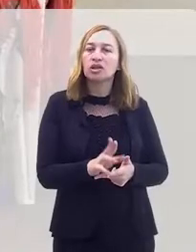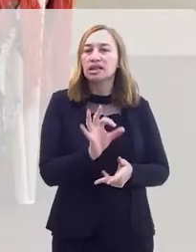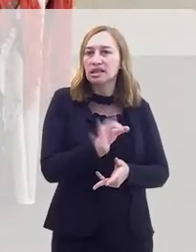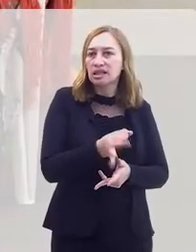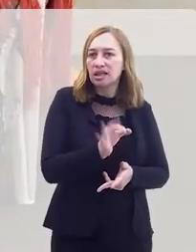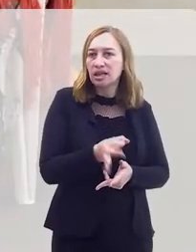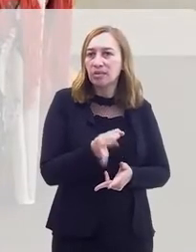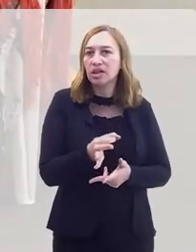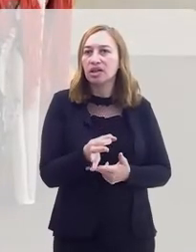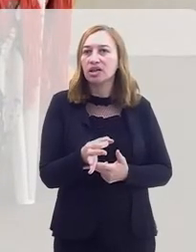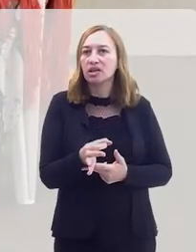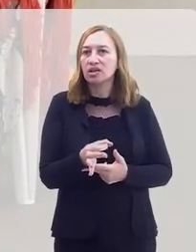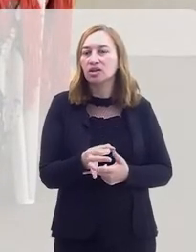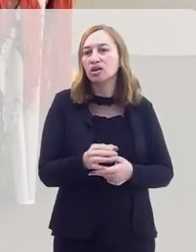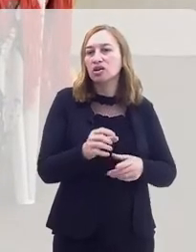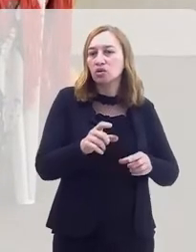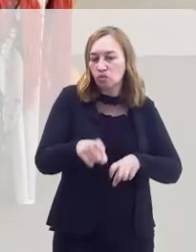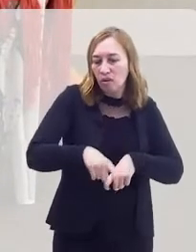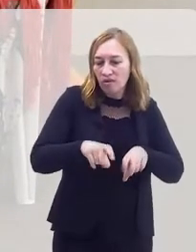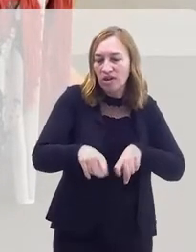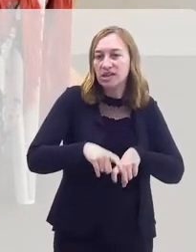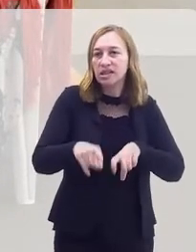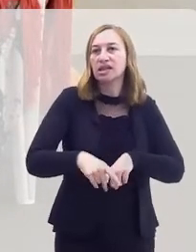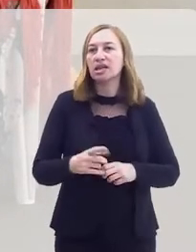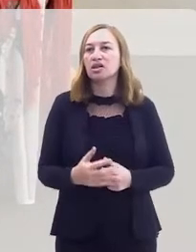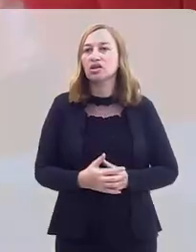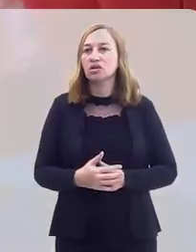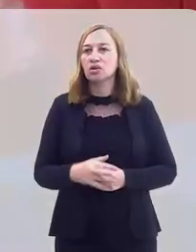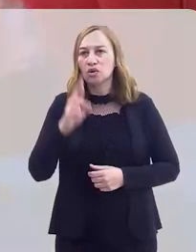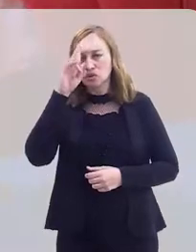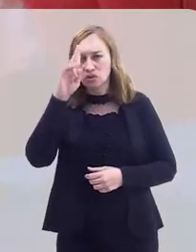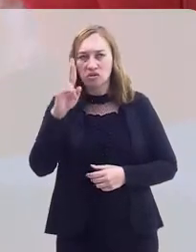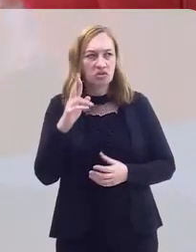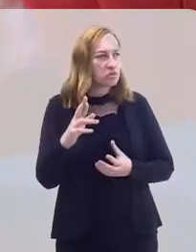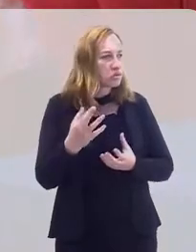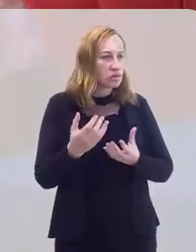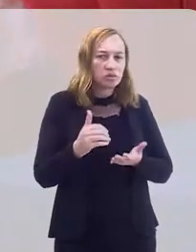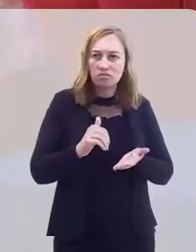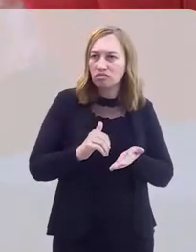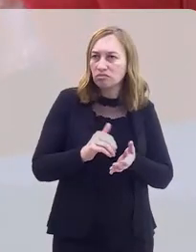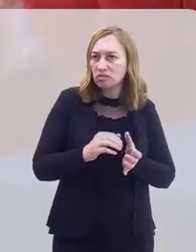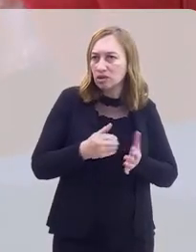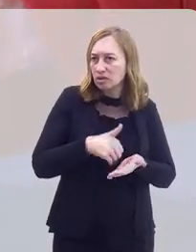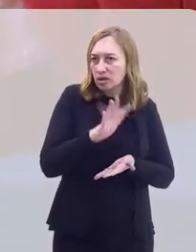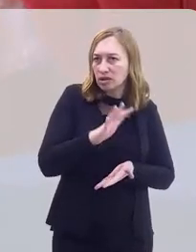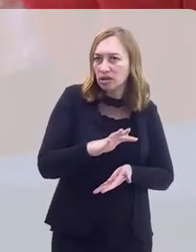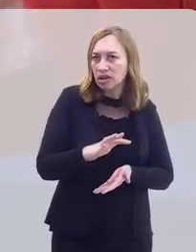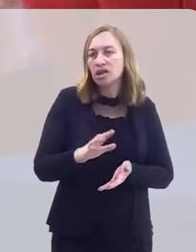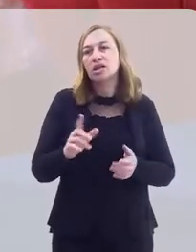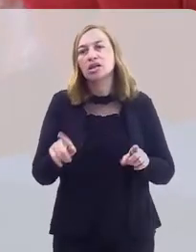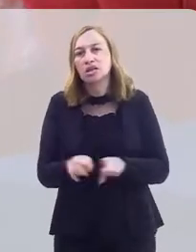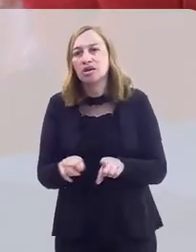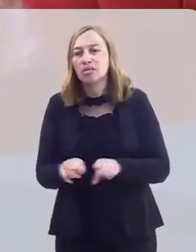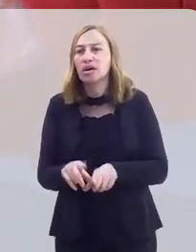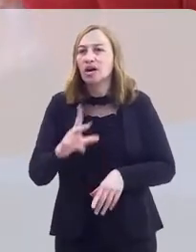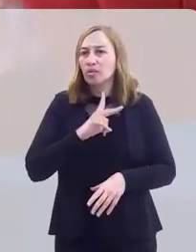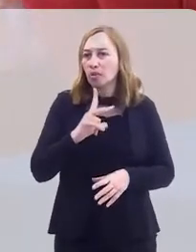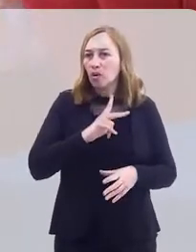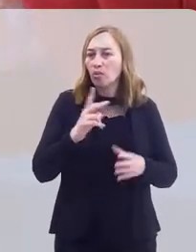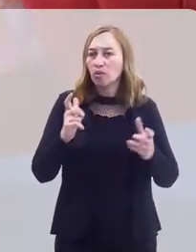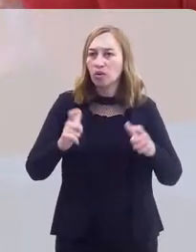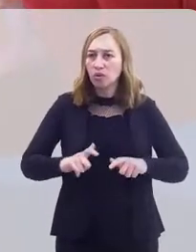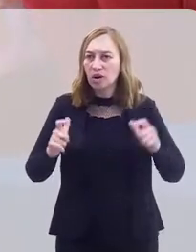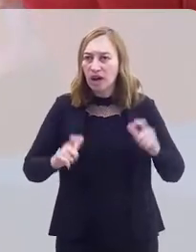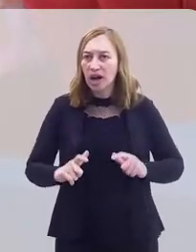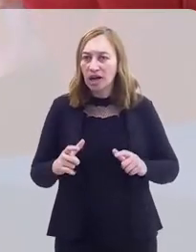né? Justamente assim, por exemplo, entrava numa fazenda, o senhorio já não deixava, e a própria, às vezes, comunidade